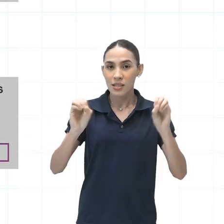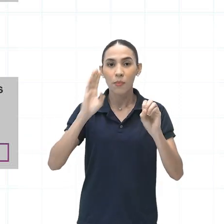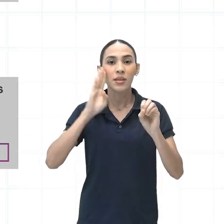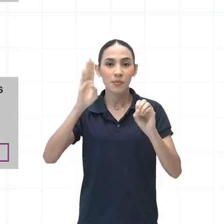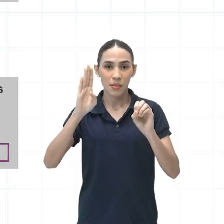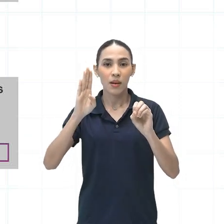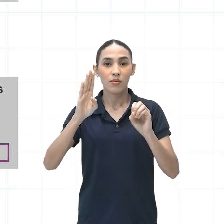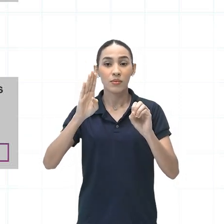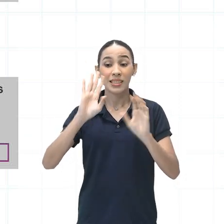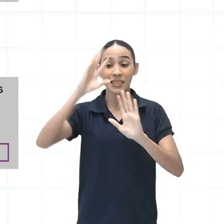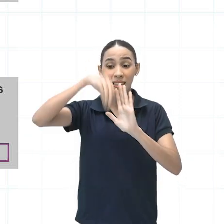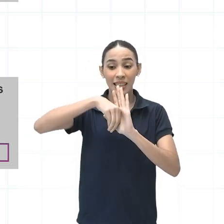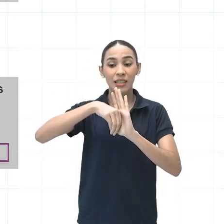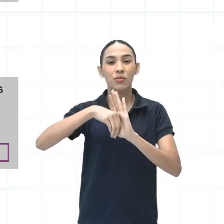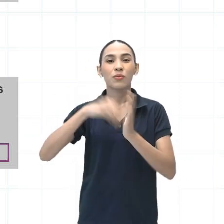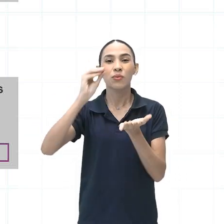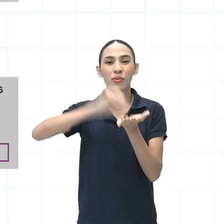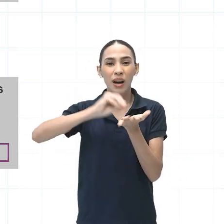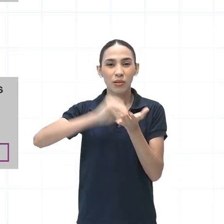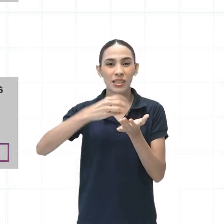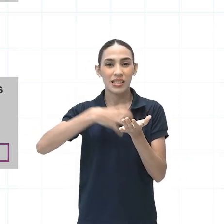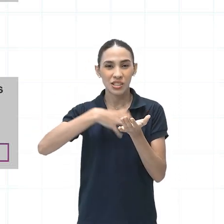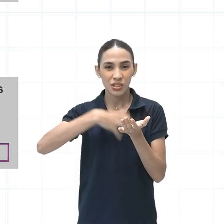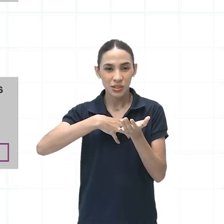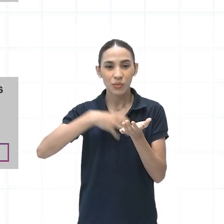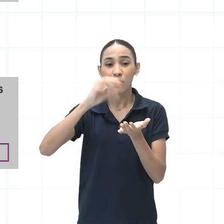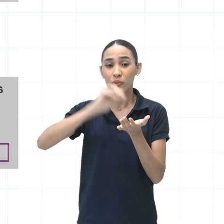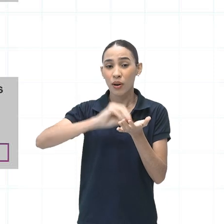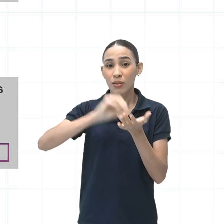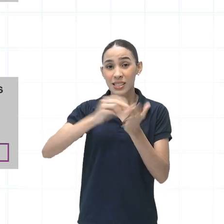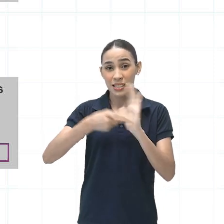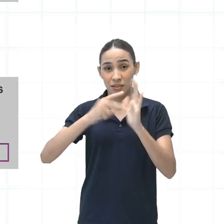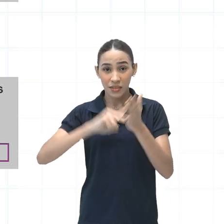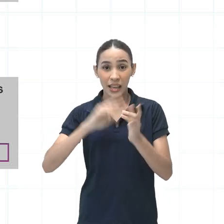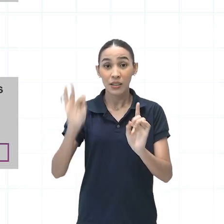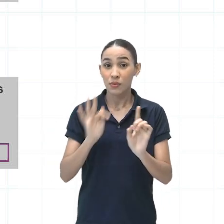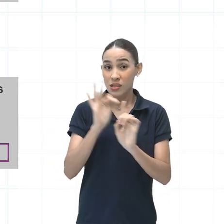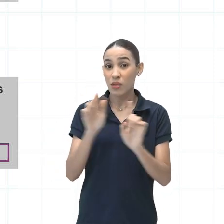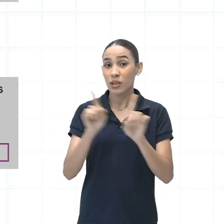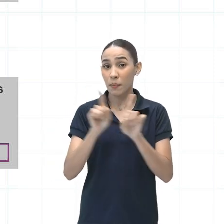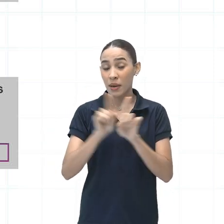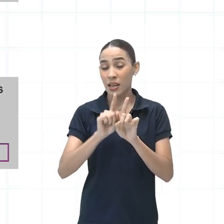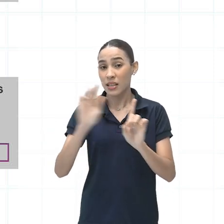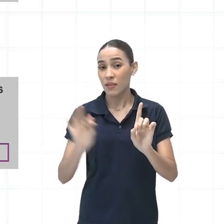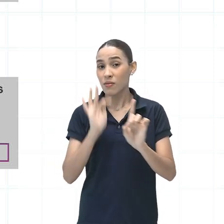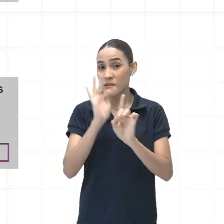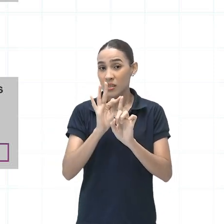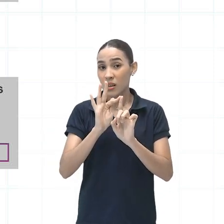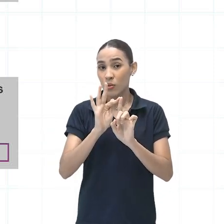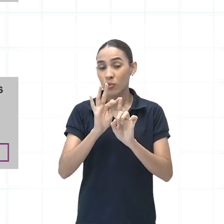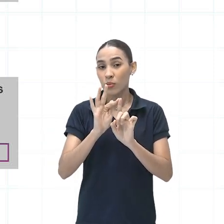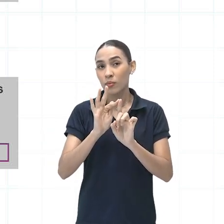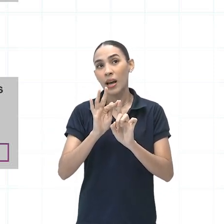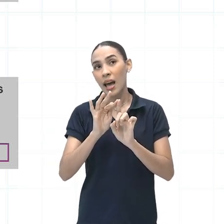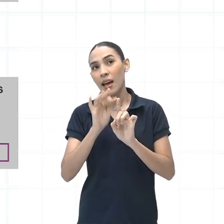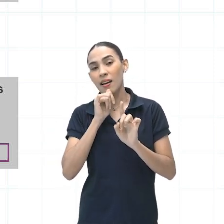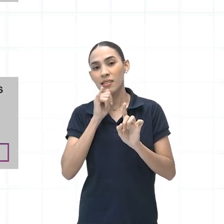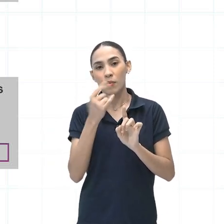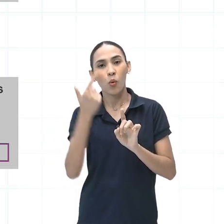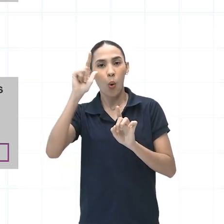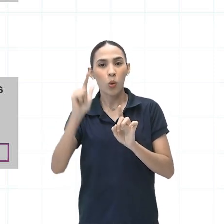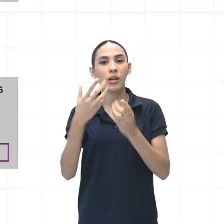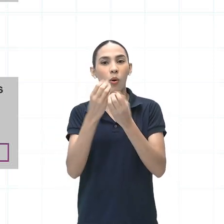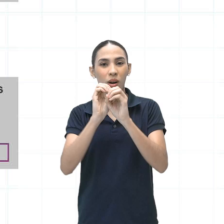que nela falta um pedaço, né? Falta ali alguma função. E essa função é exercida por uma outra